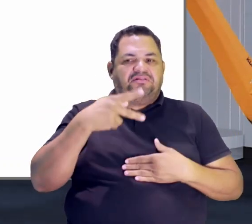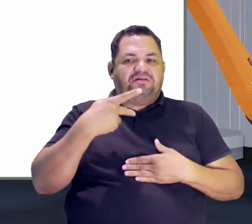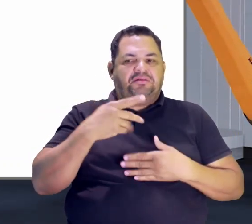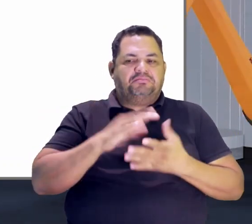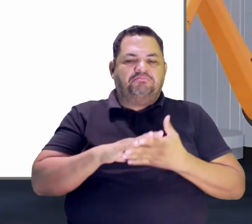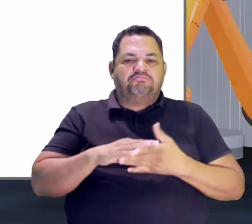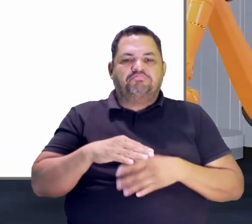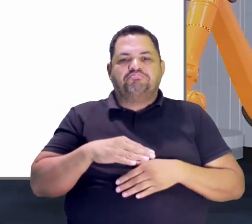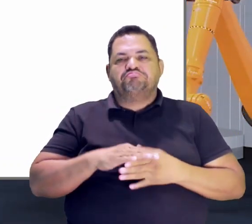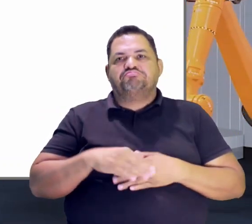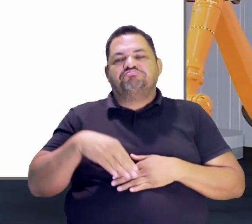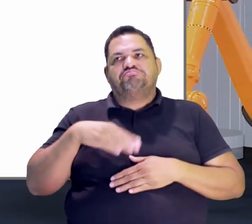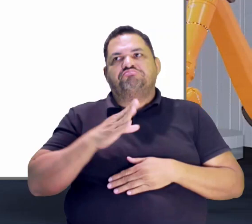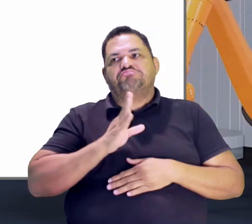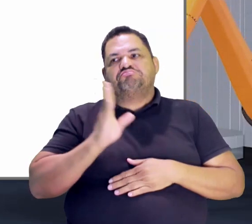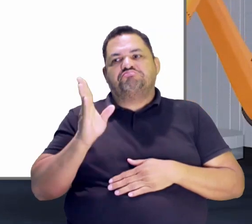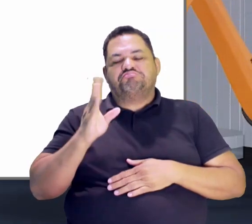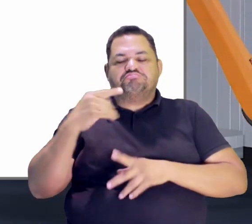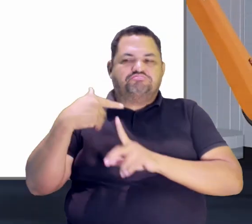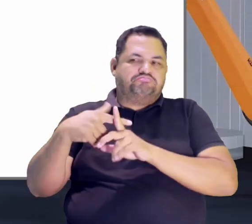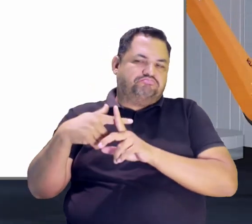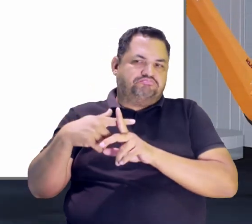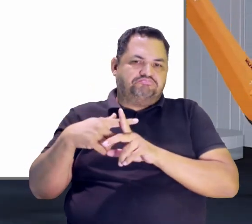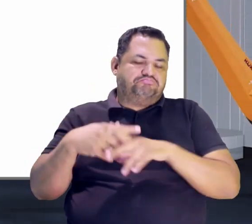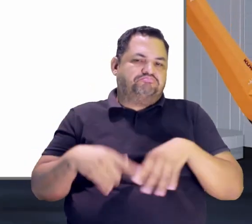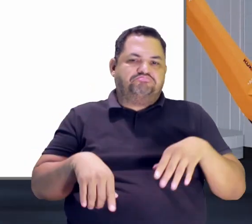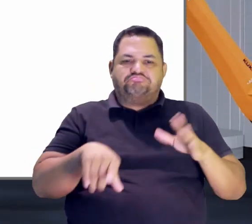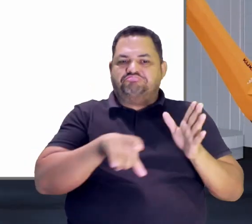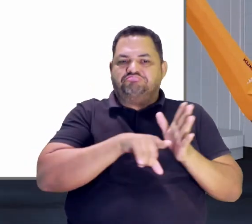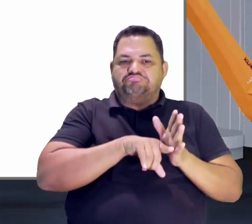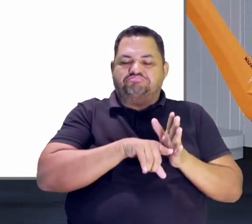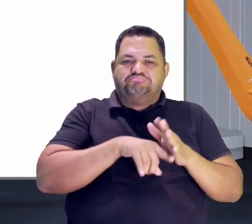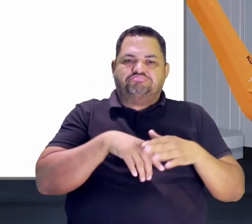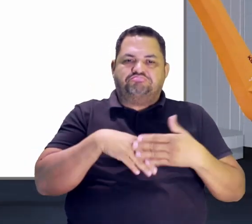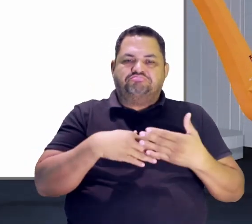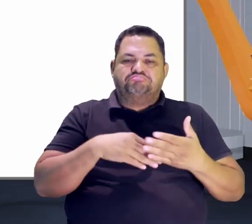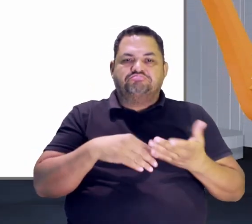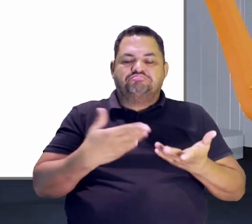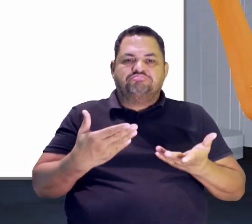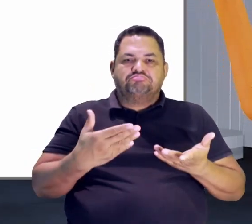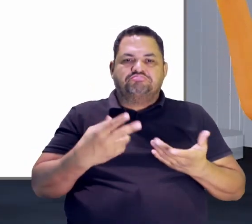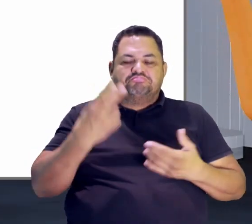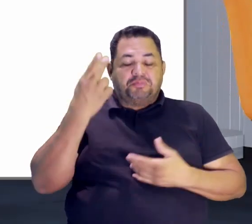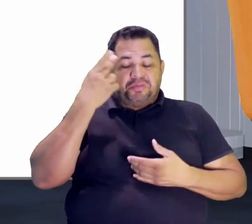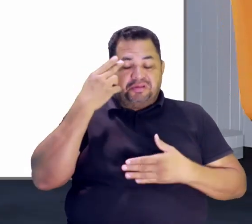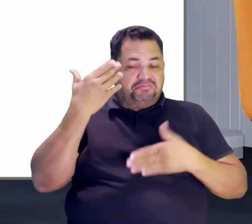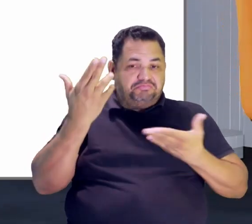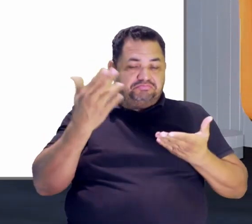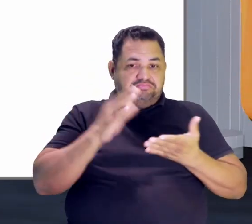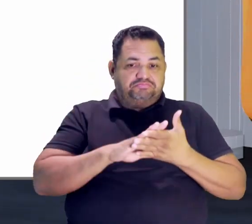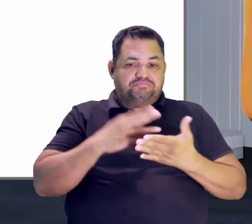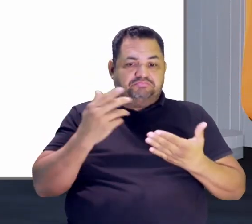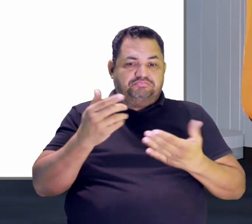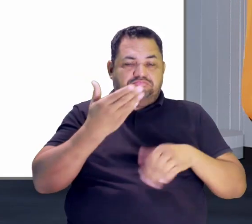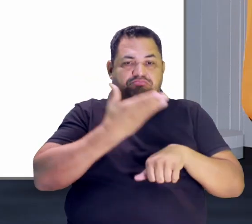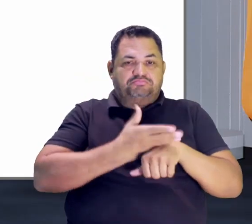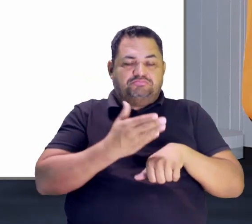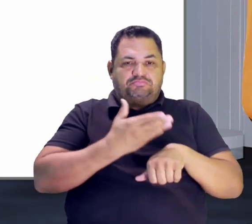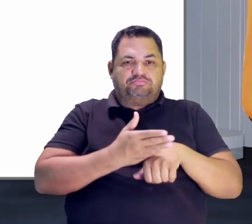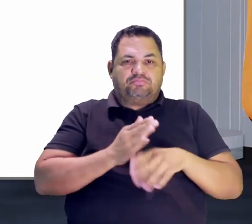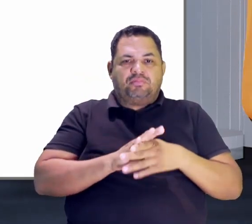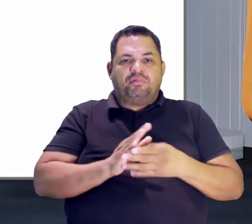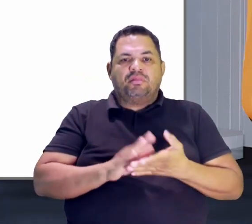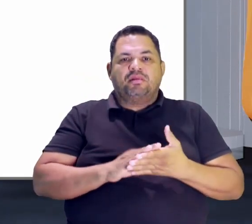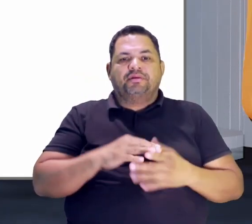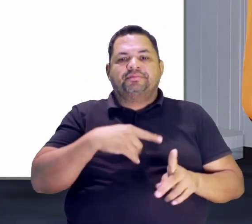tem problema. Ou para a direita vai ser negativo. Isso não tem problema, que geralmente, nos exercícios, para a